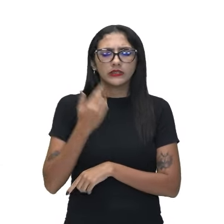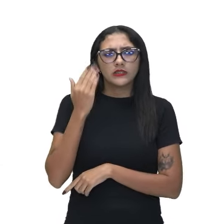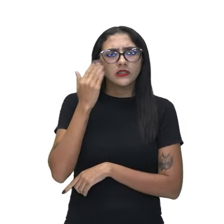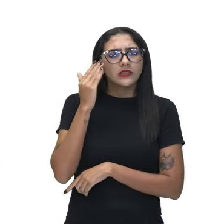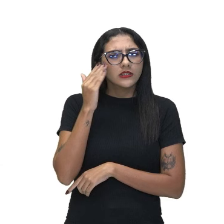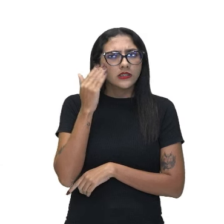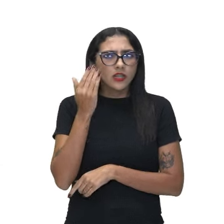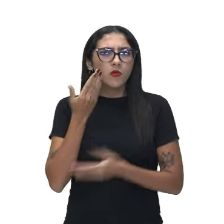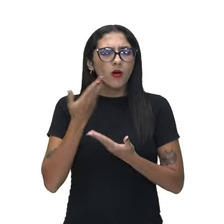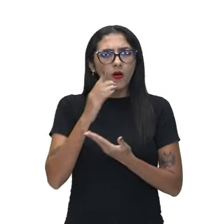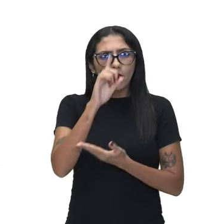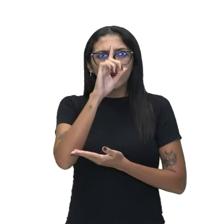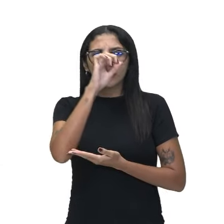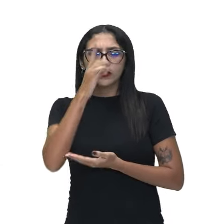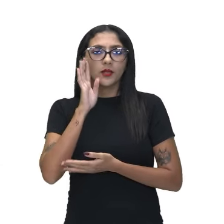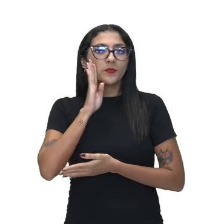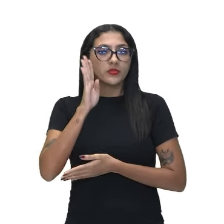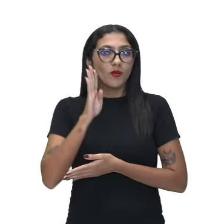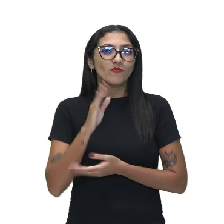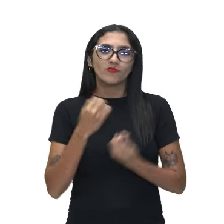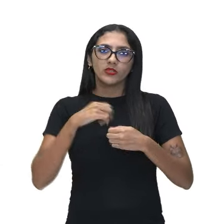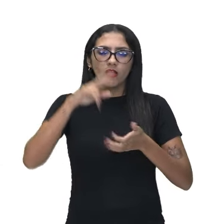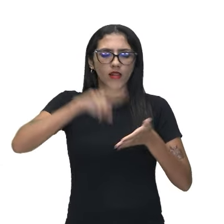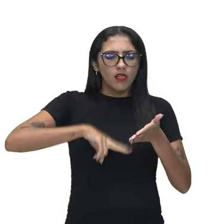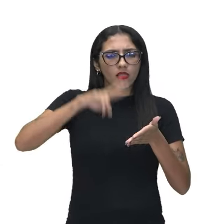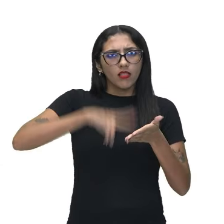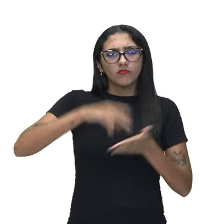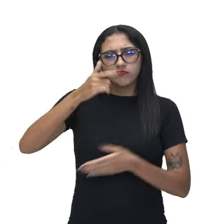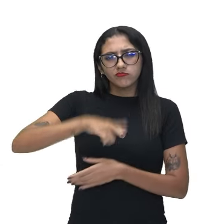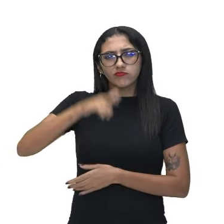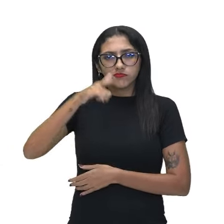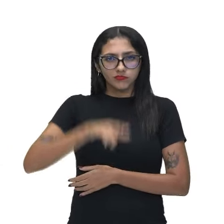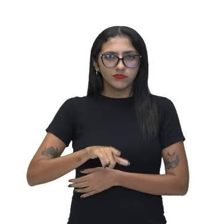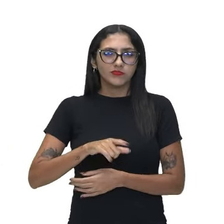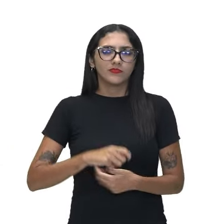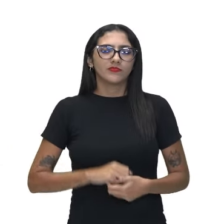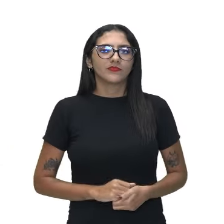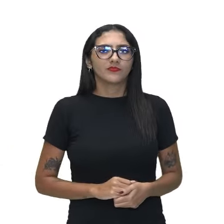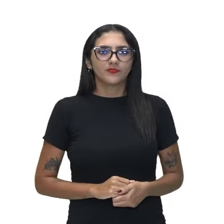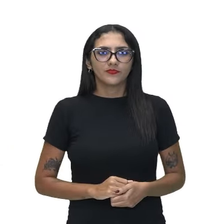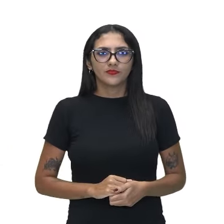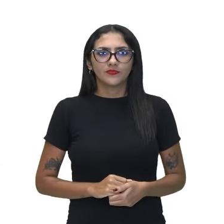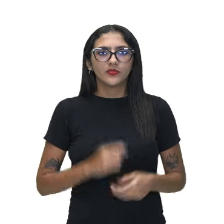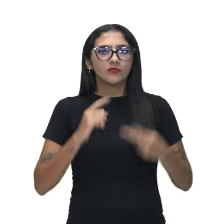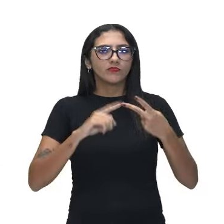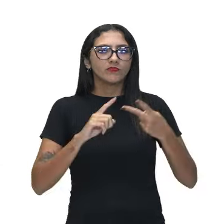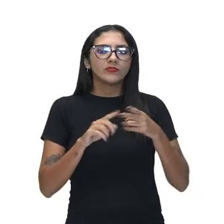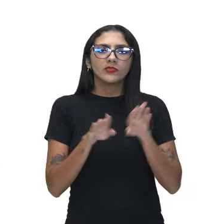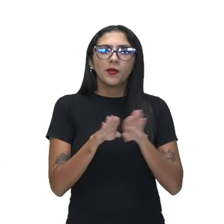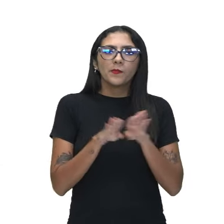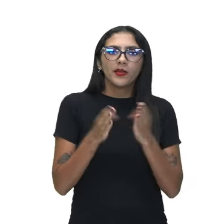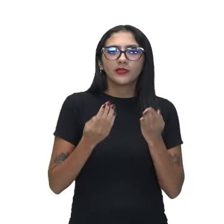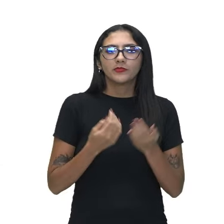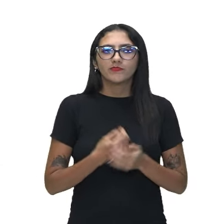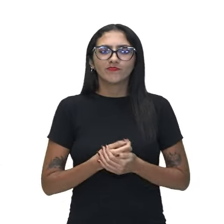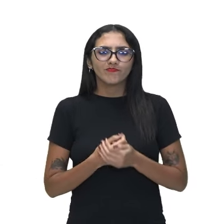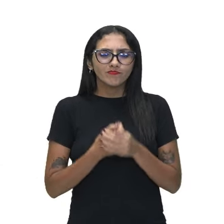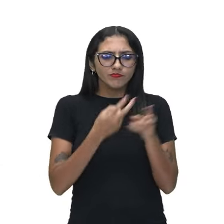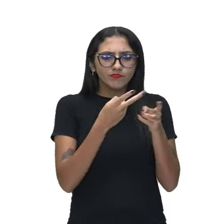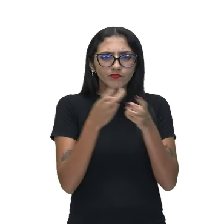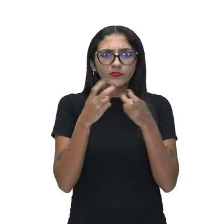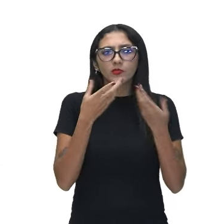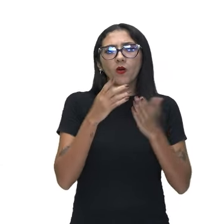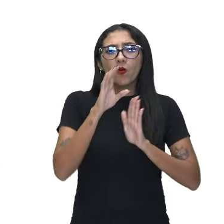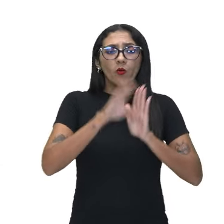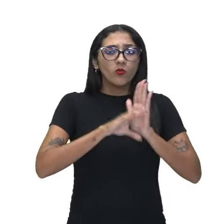sua ideia principal, eu preciso ler mais de uma vez, correto? E aí eu preciso buscar os conceitos mais importantes e os